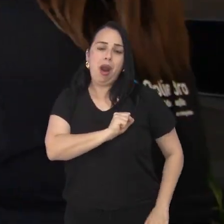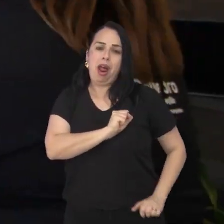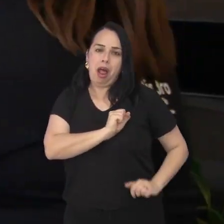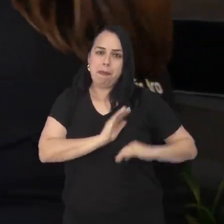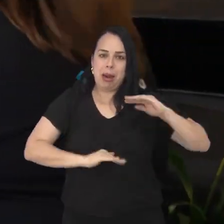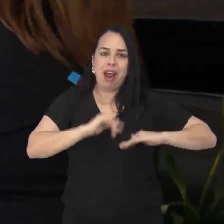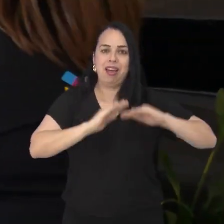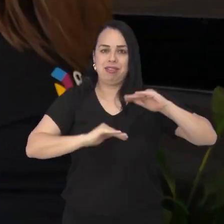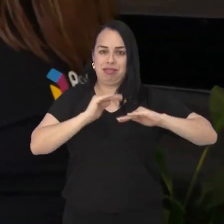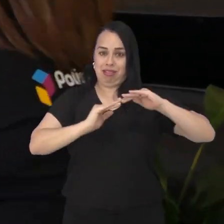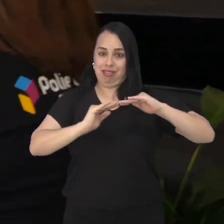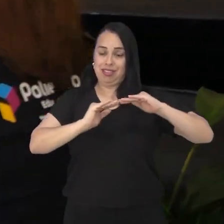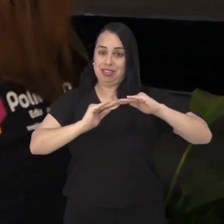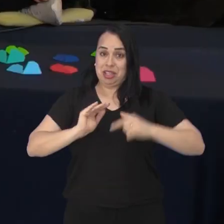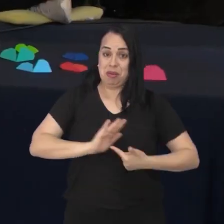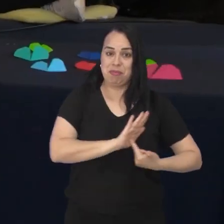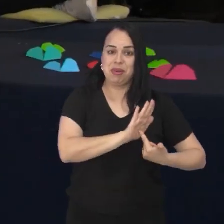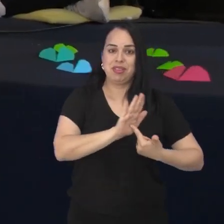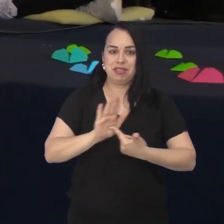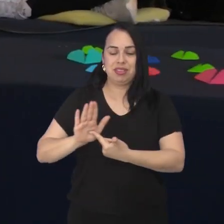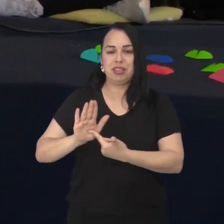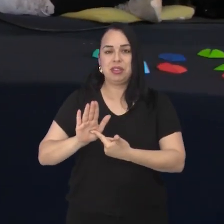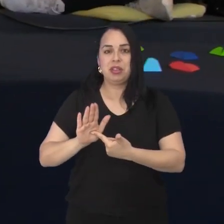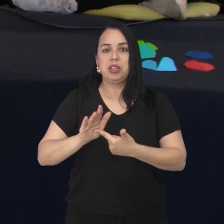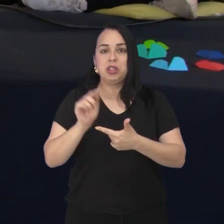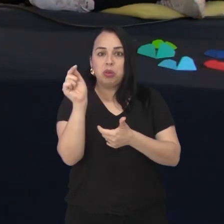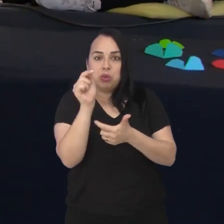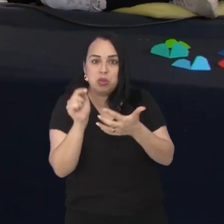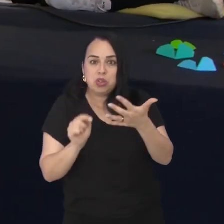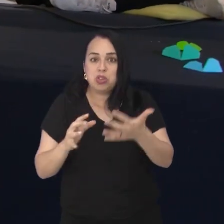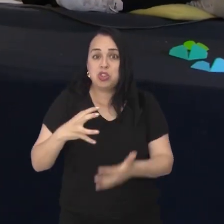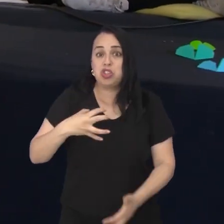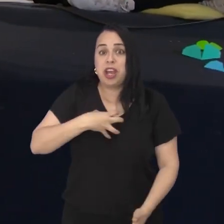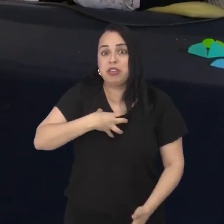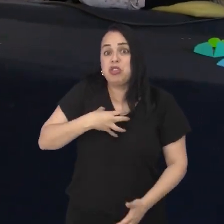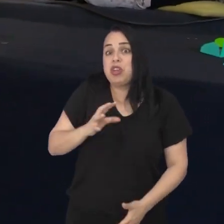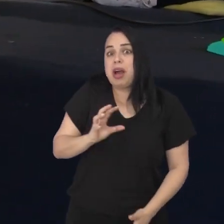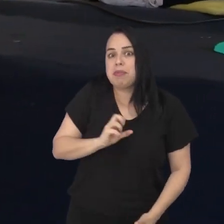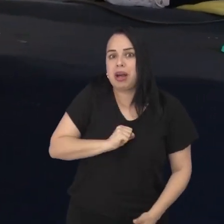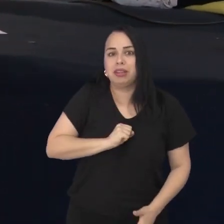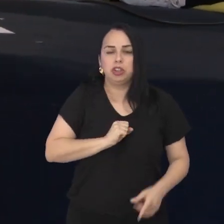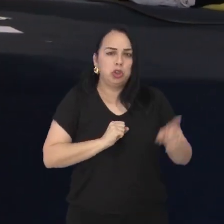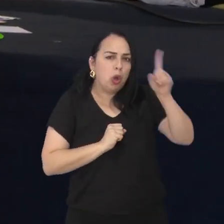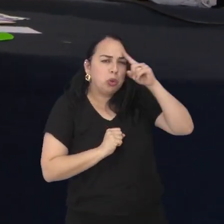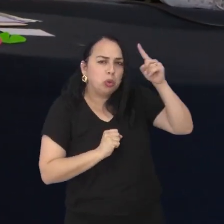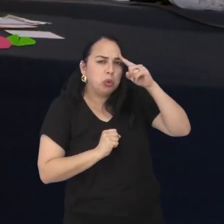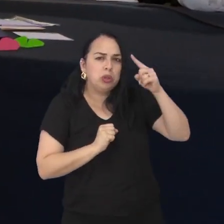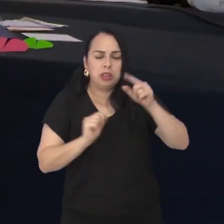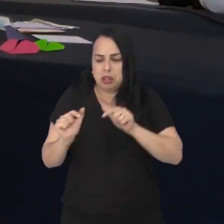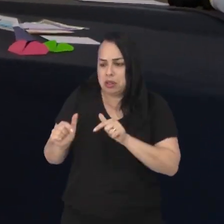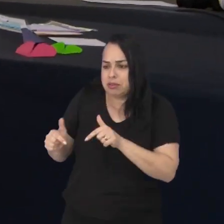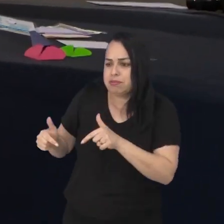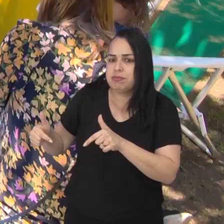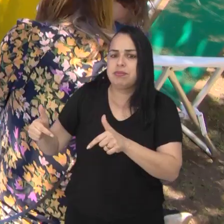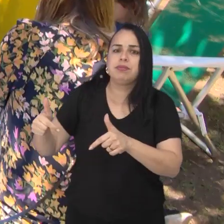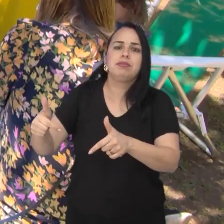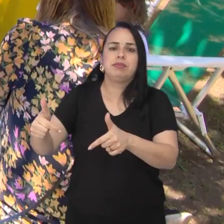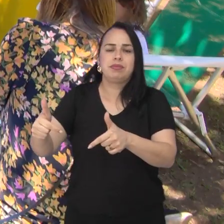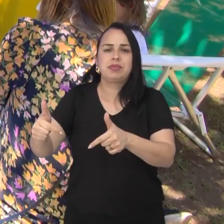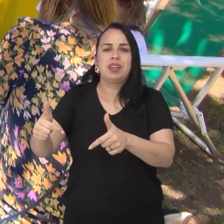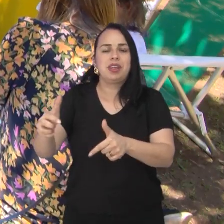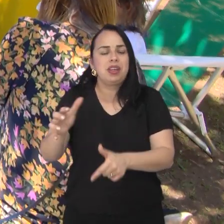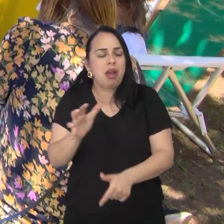como prática, que apresentou a potência do amor em todas as suas formas, como prática cotidiana, ação engajadora